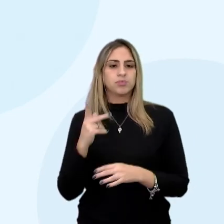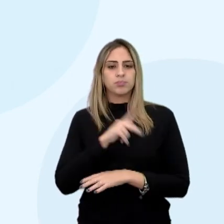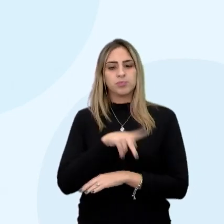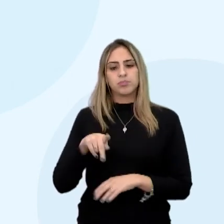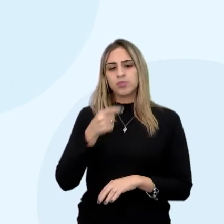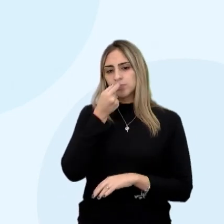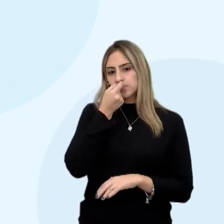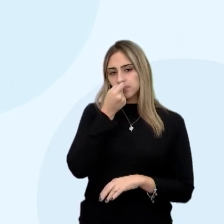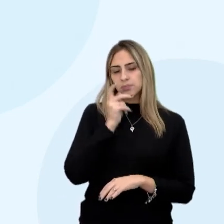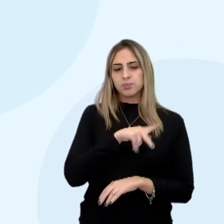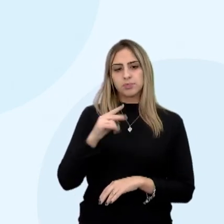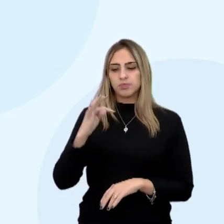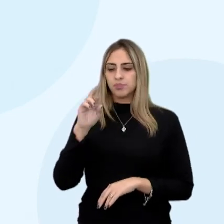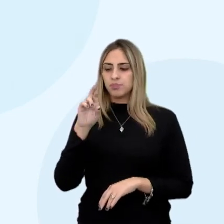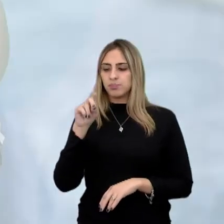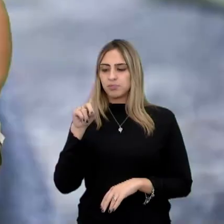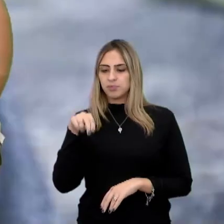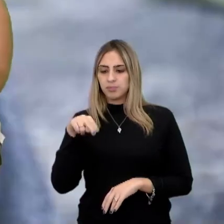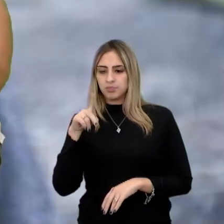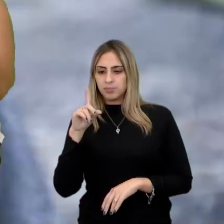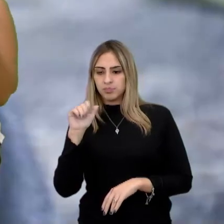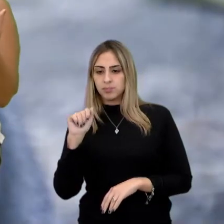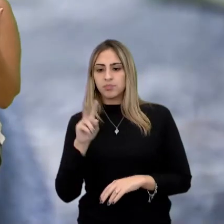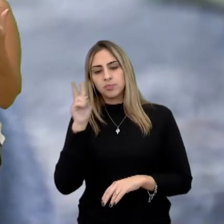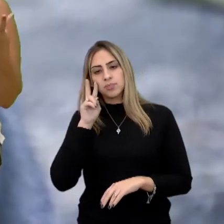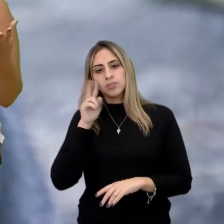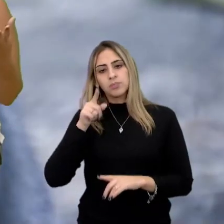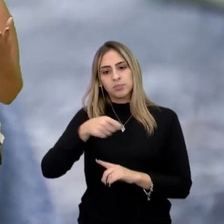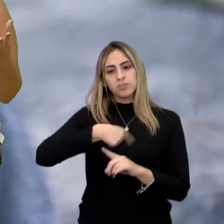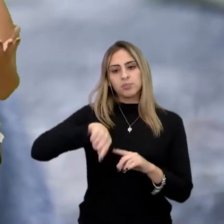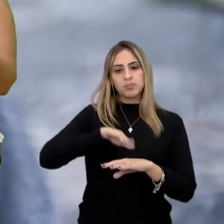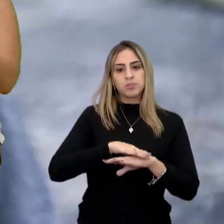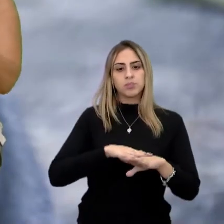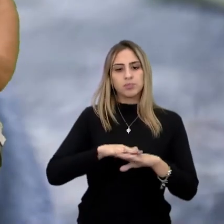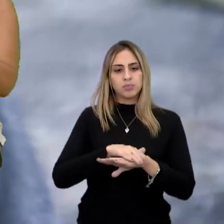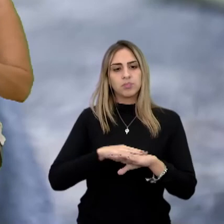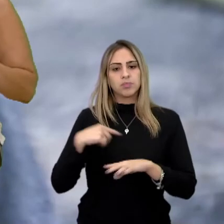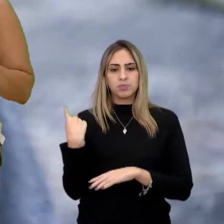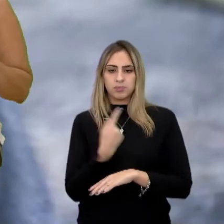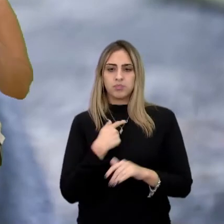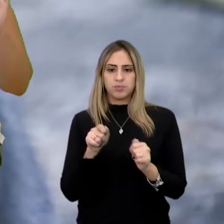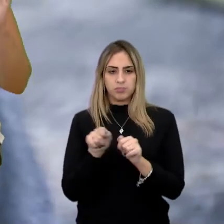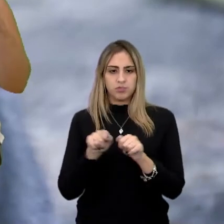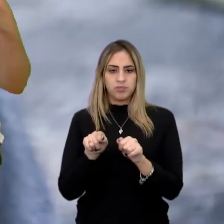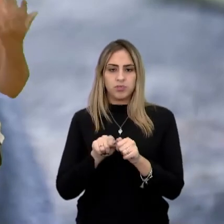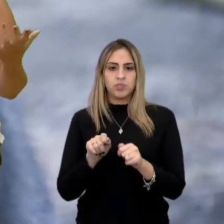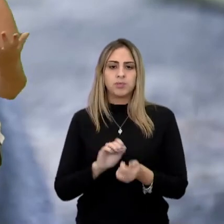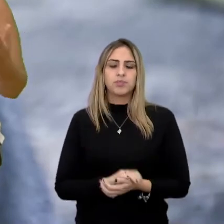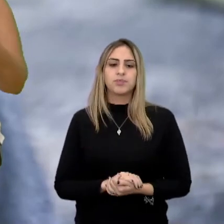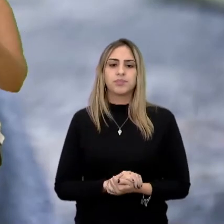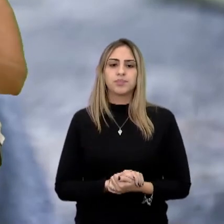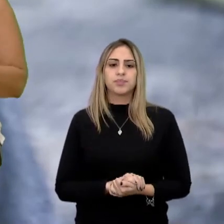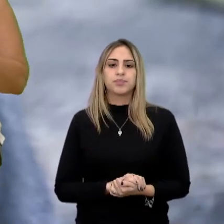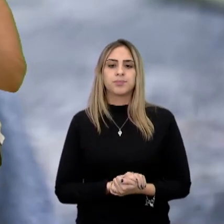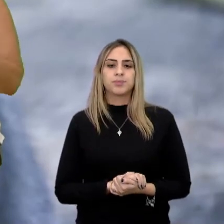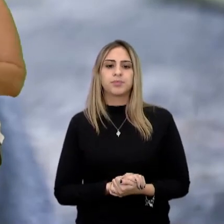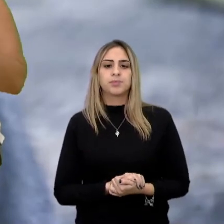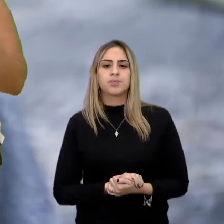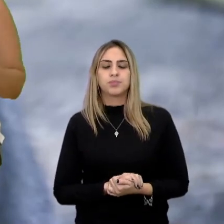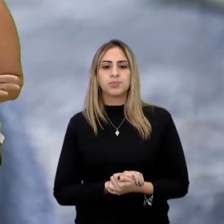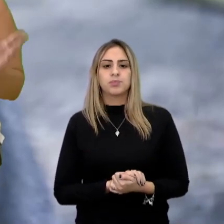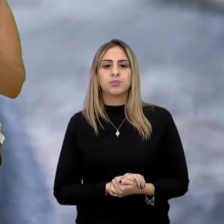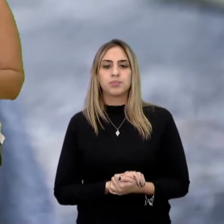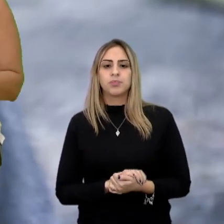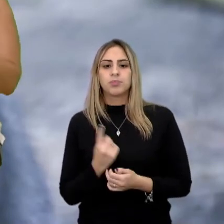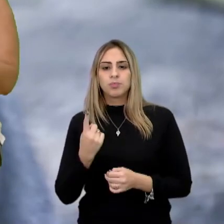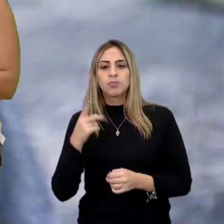pro Fernanda. Obrigada. Lembrando que uma roda de conversa, né, professora? É isso aqui que a gente fez. Não precisa ser uma roda, pode ser em três e um escutando